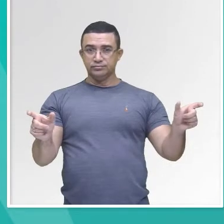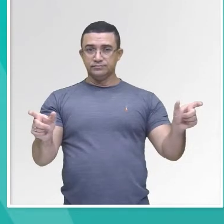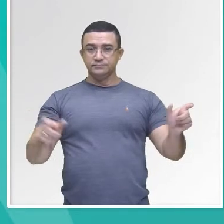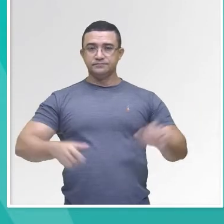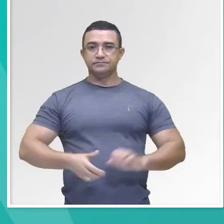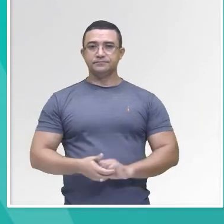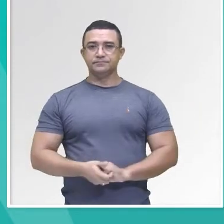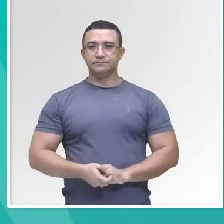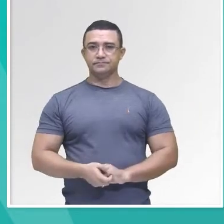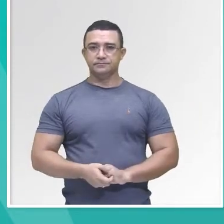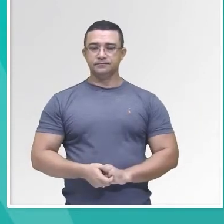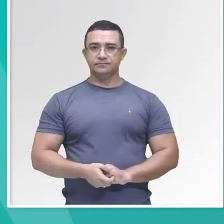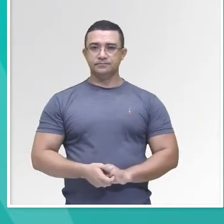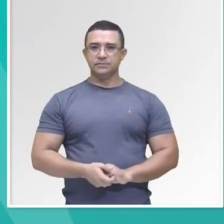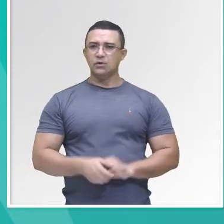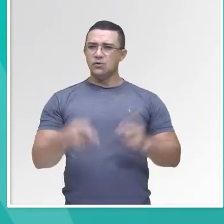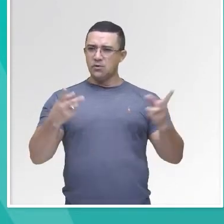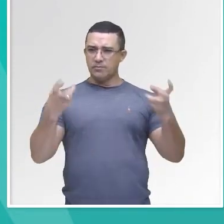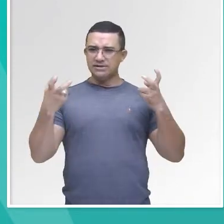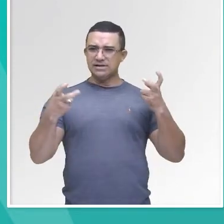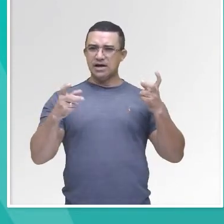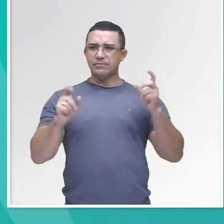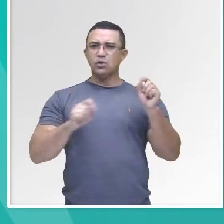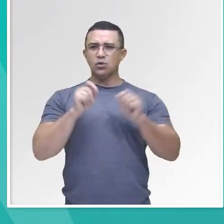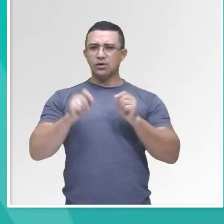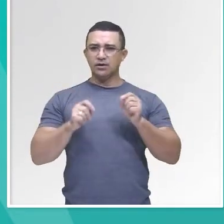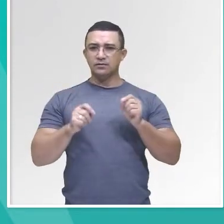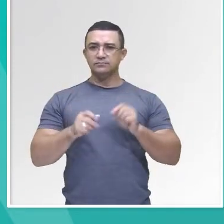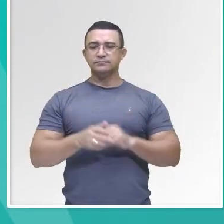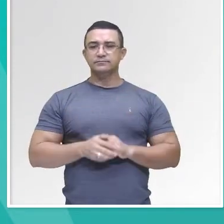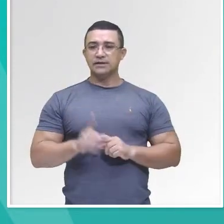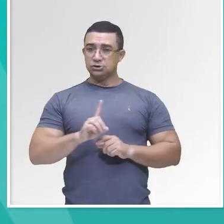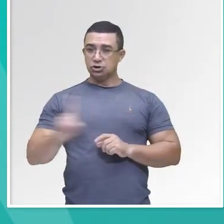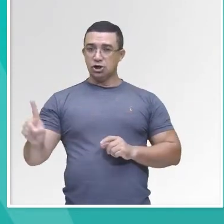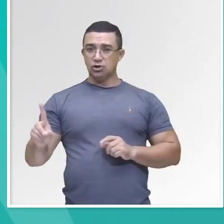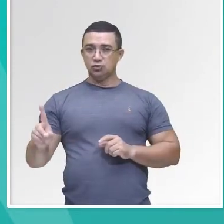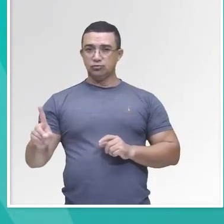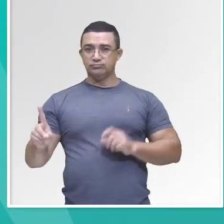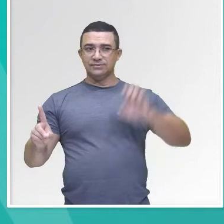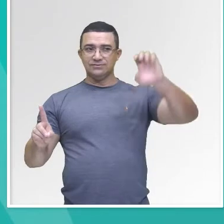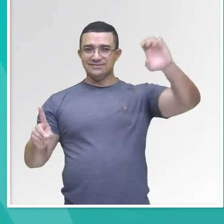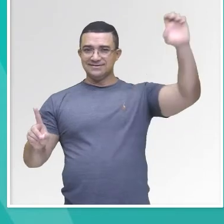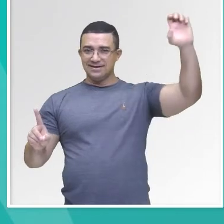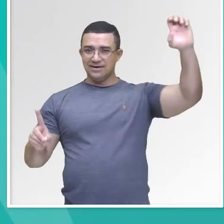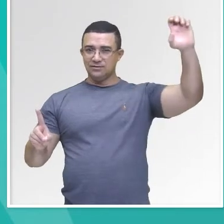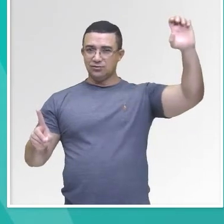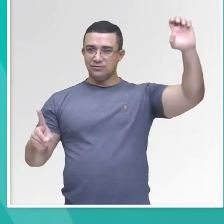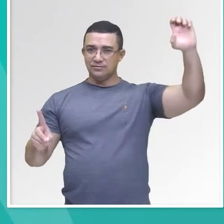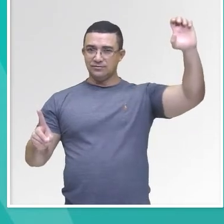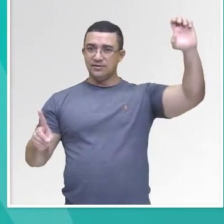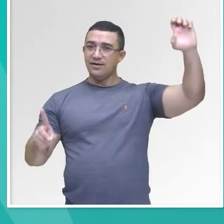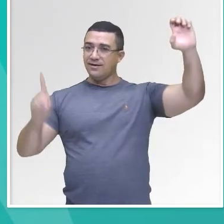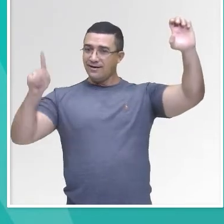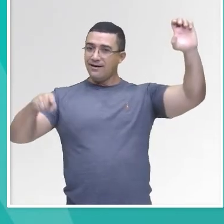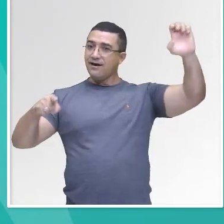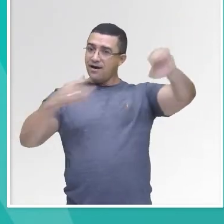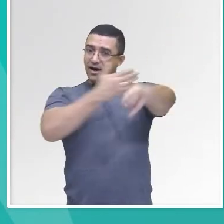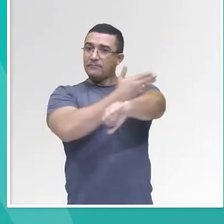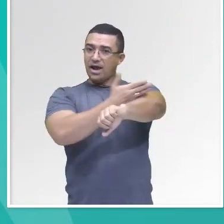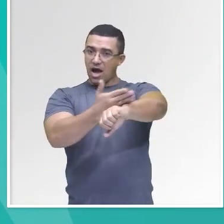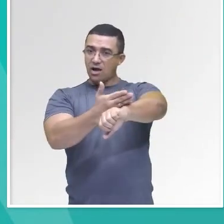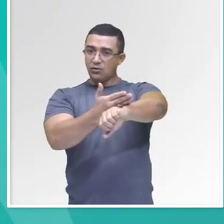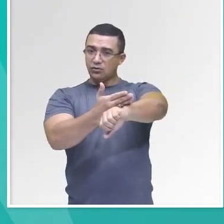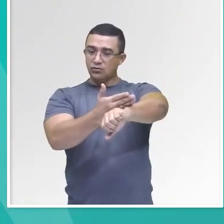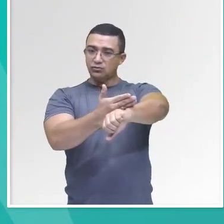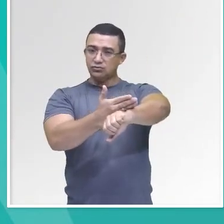o tabuleiro, dá para vocês perceberem que aqui do meu lado direito eu tenho uma casa branca, que está em destaque,